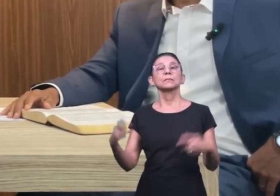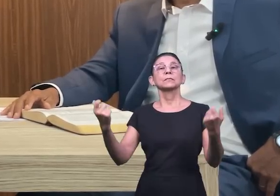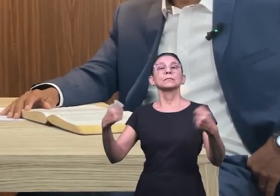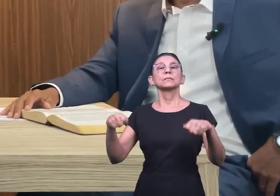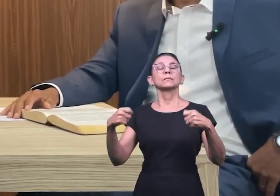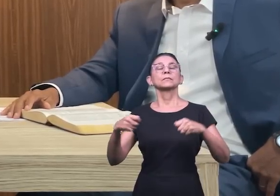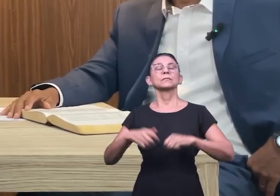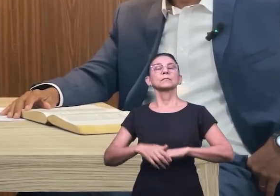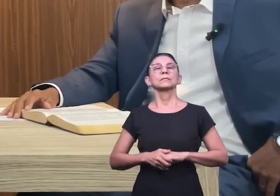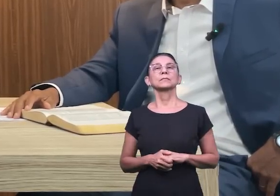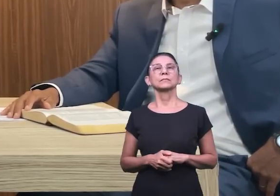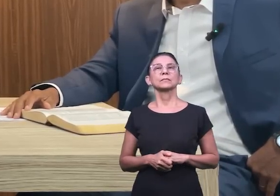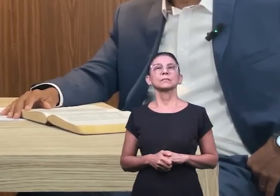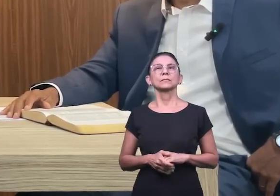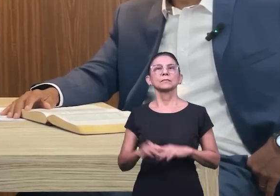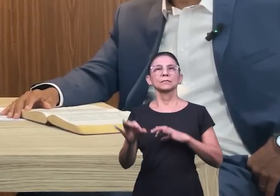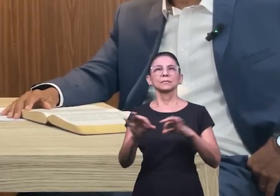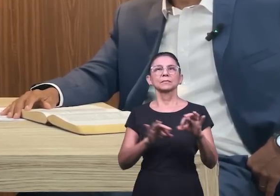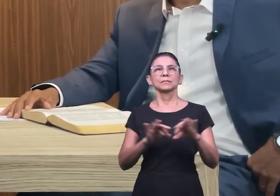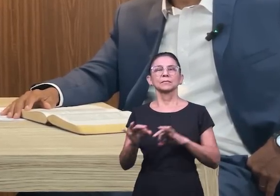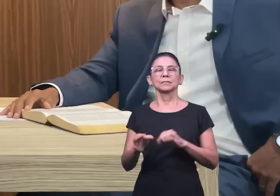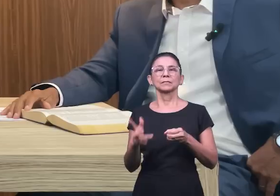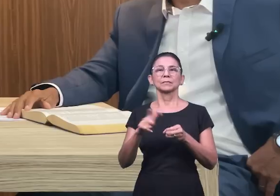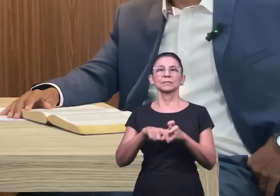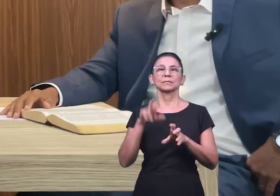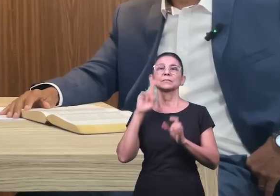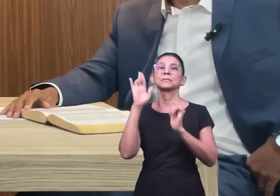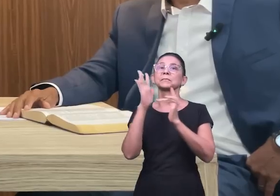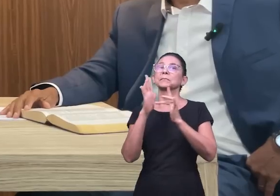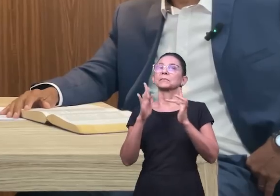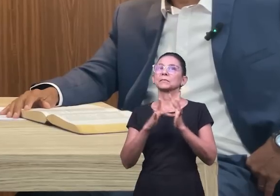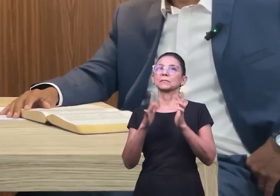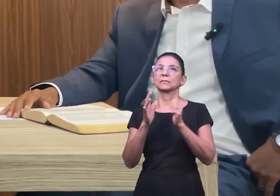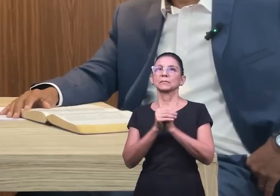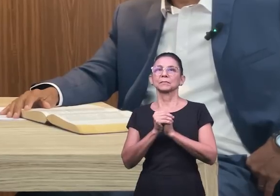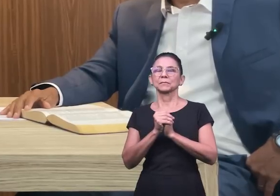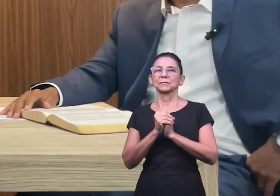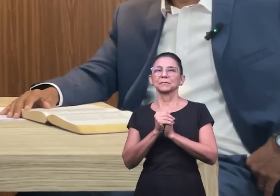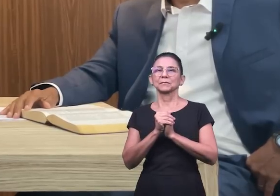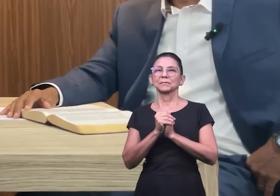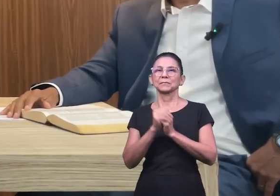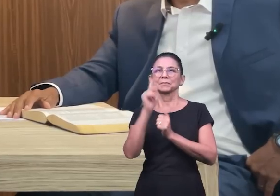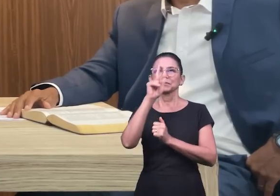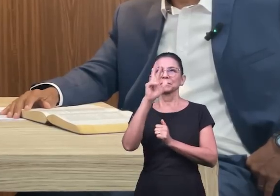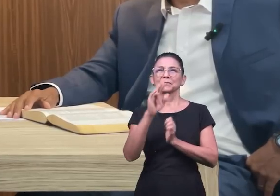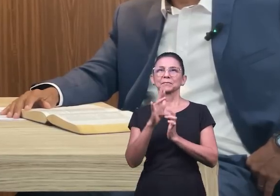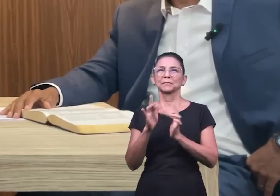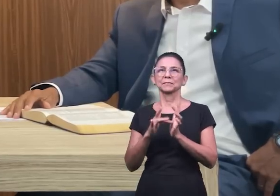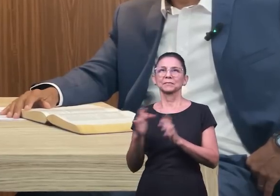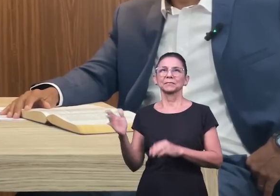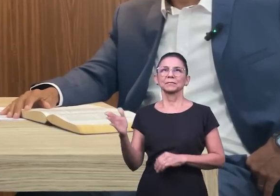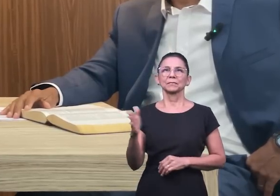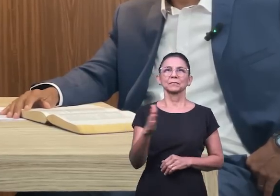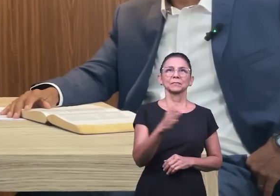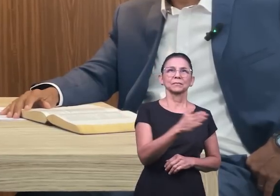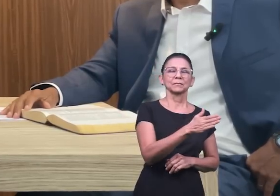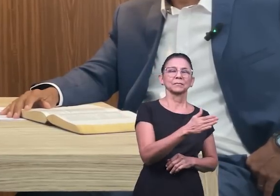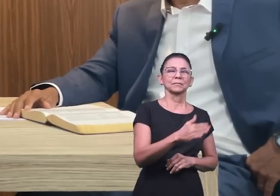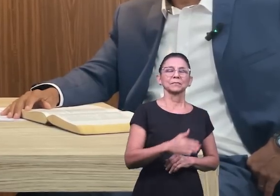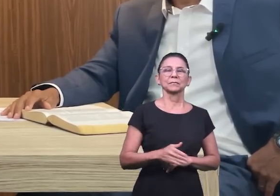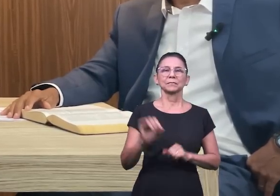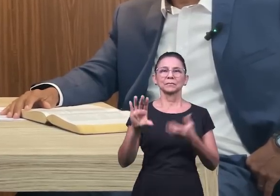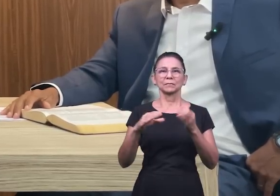A adolescente Ana Clara Alves Gomes, de Arraial do Cabo, Rio de Janeiro. Vamos ver as respostas